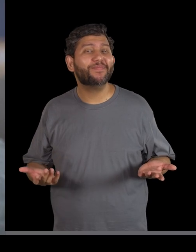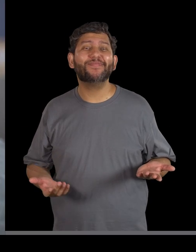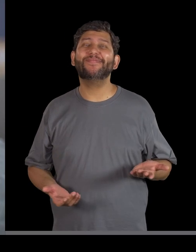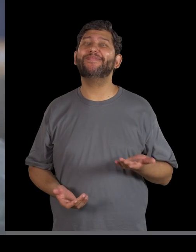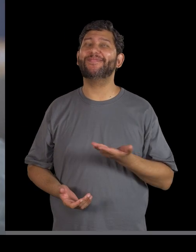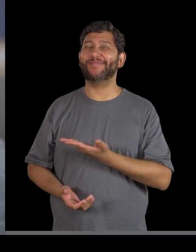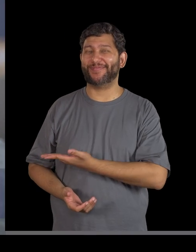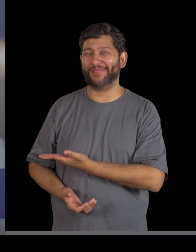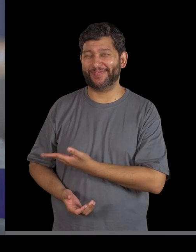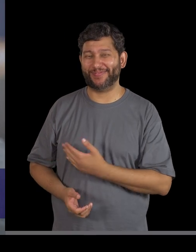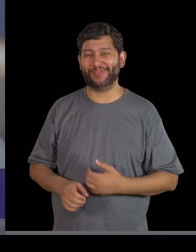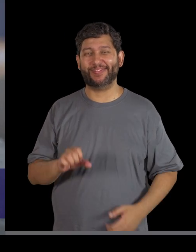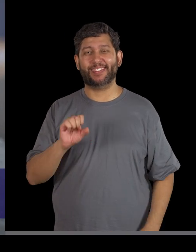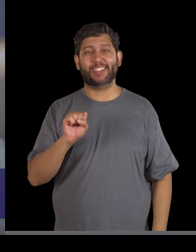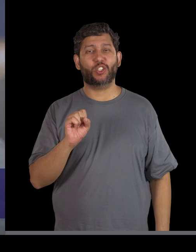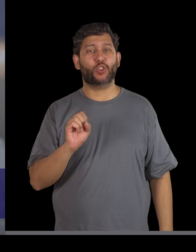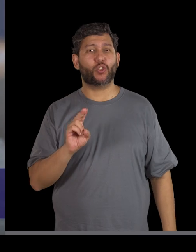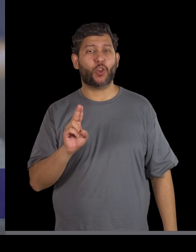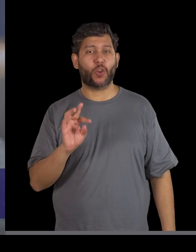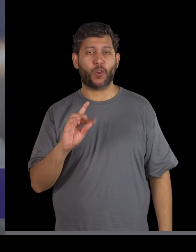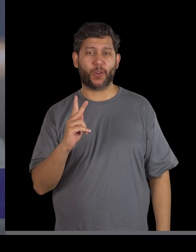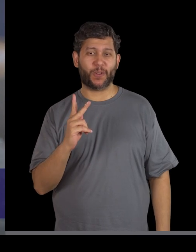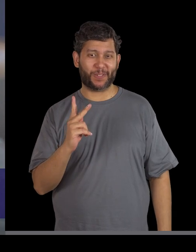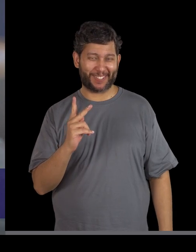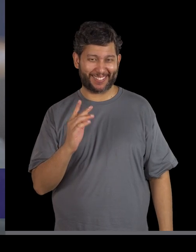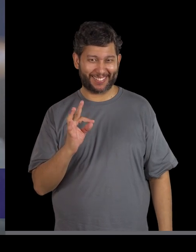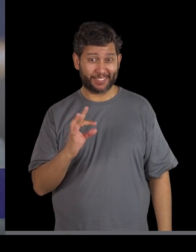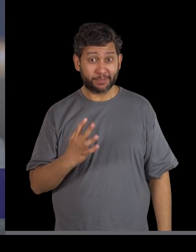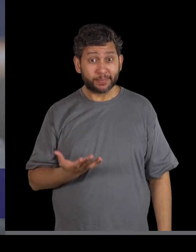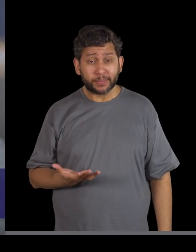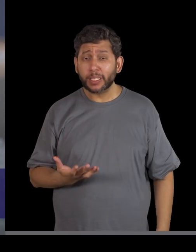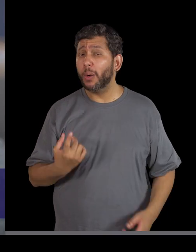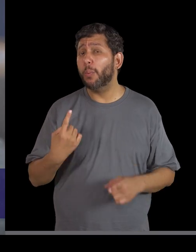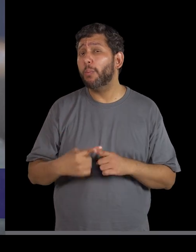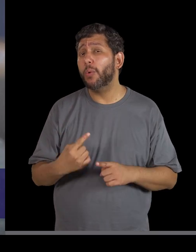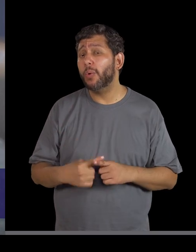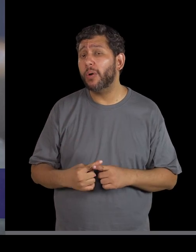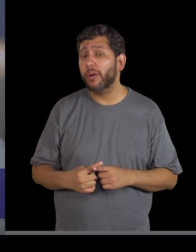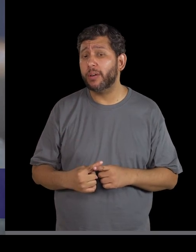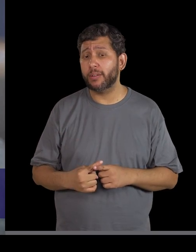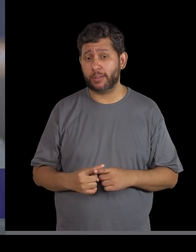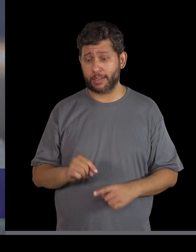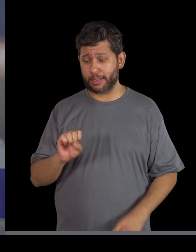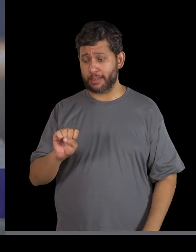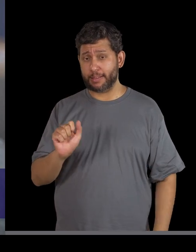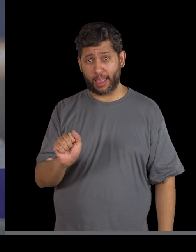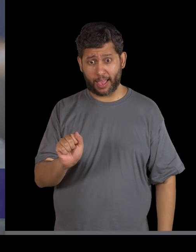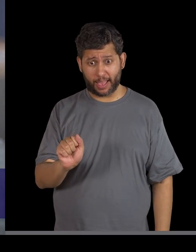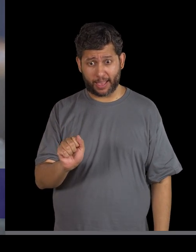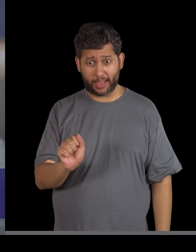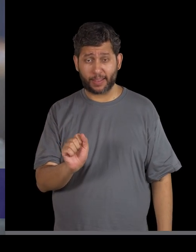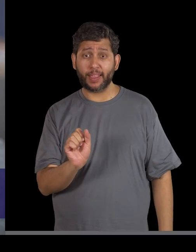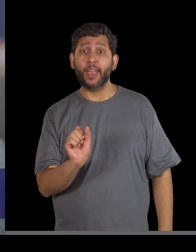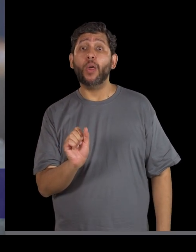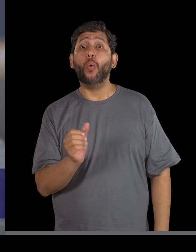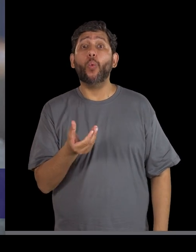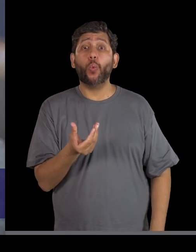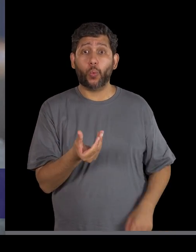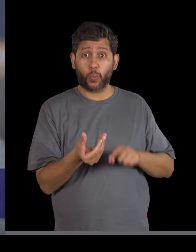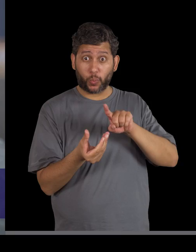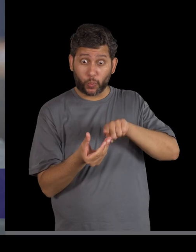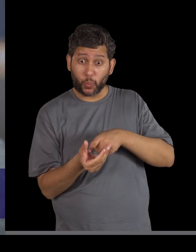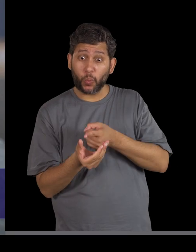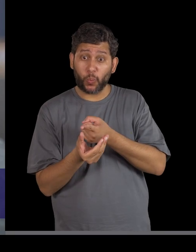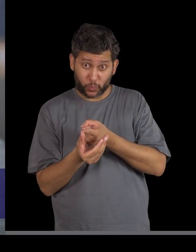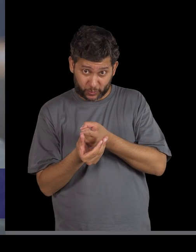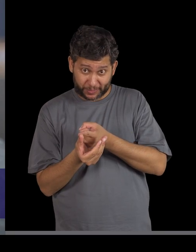Acertou quem respondeu south, south. Isso, porque a gente tem um S, A, um Uzinho,